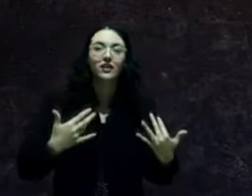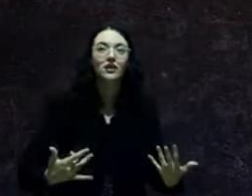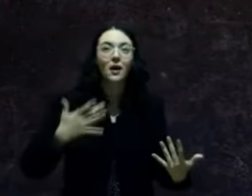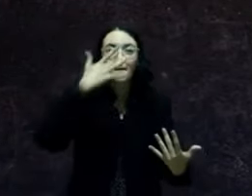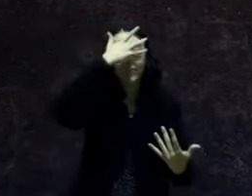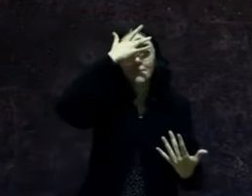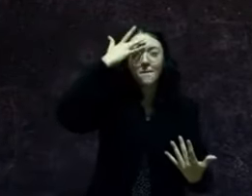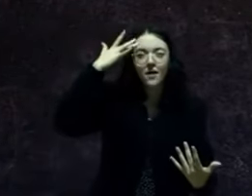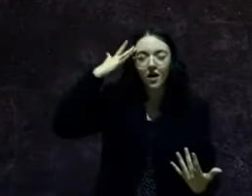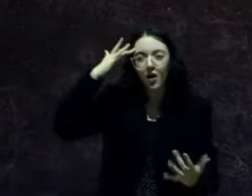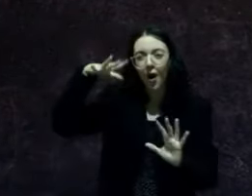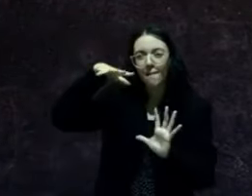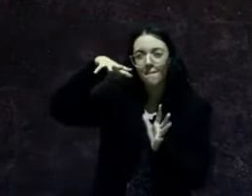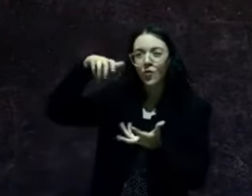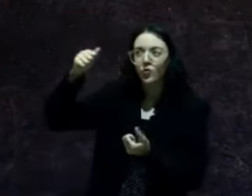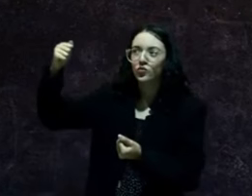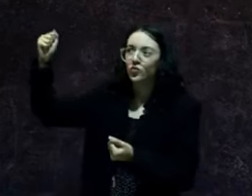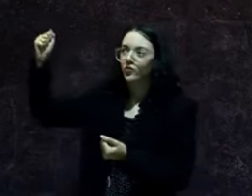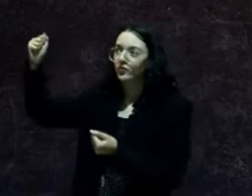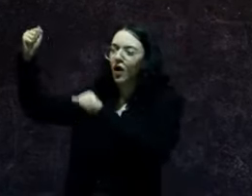Muitos virão do Oriente.